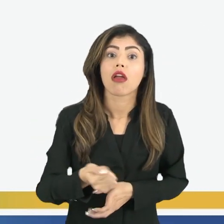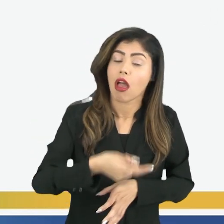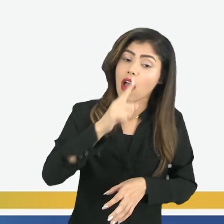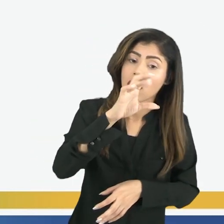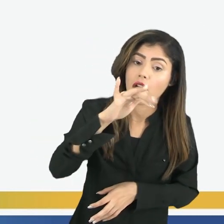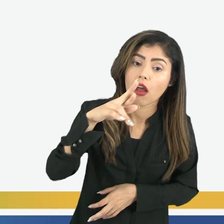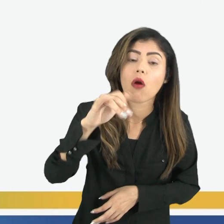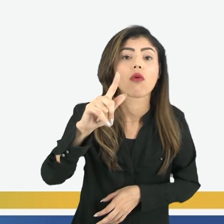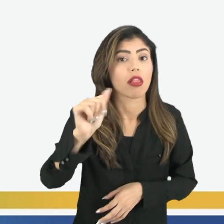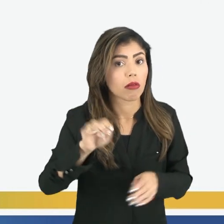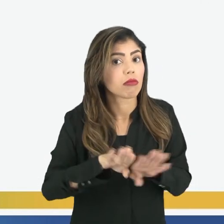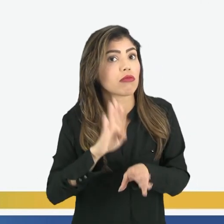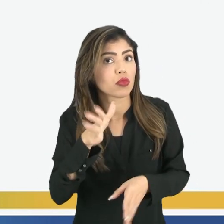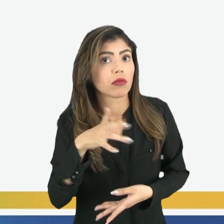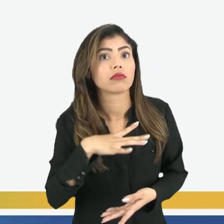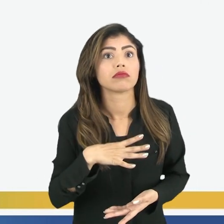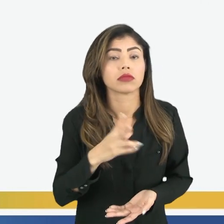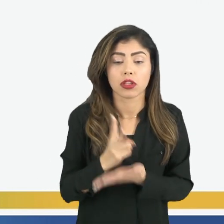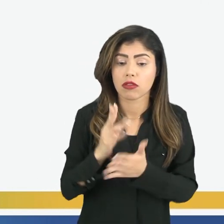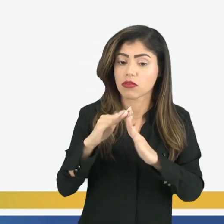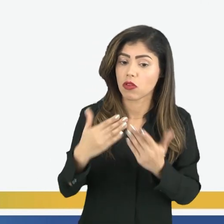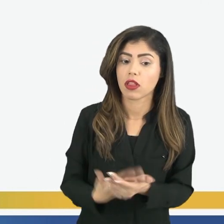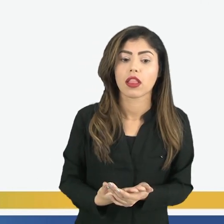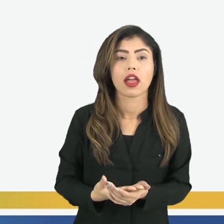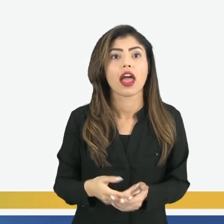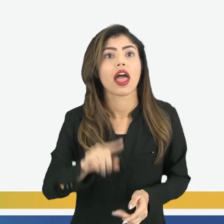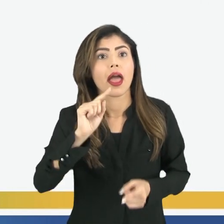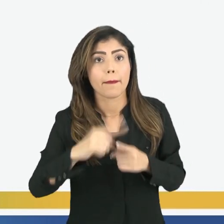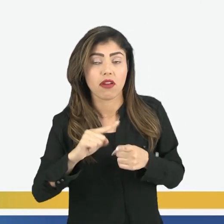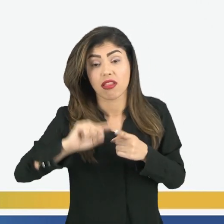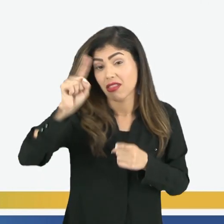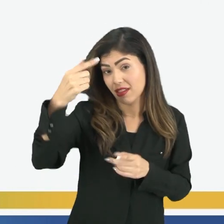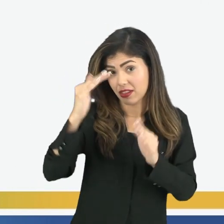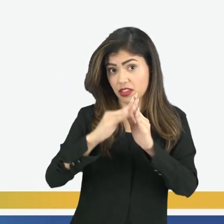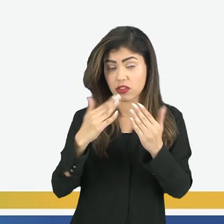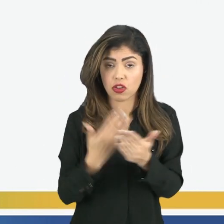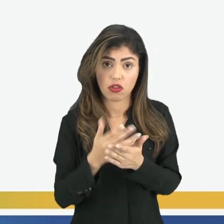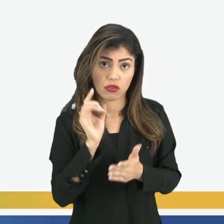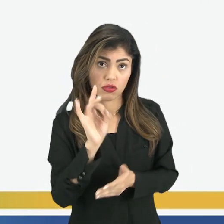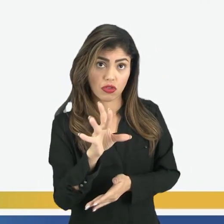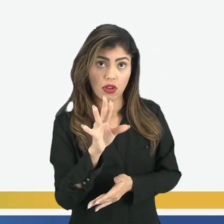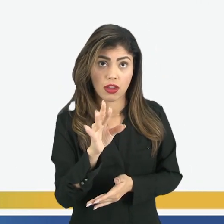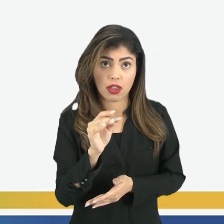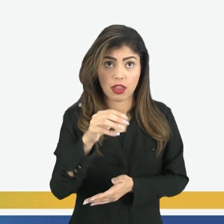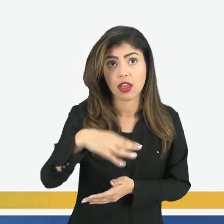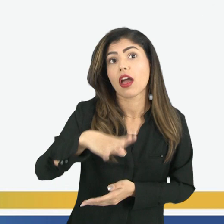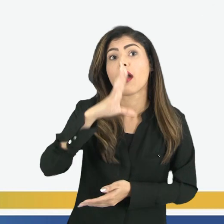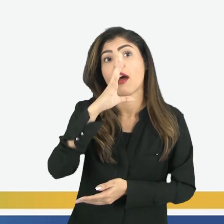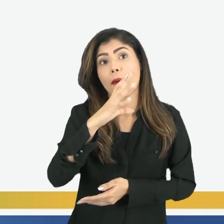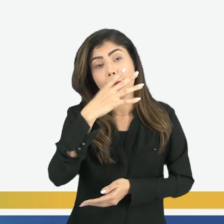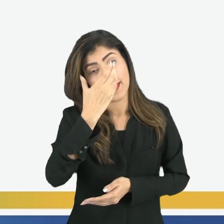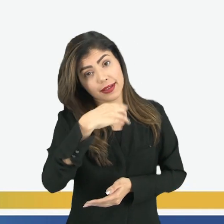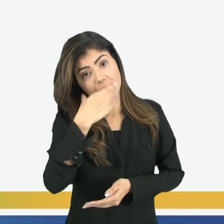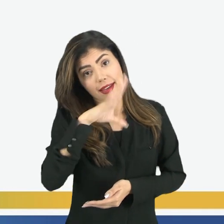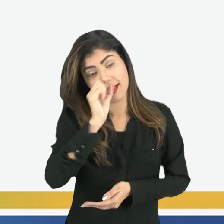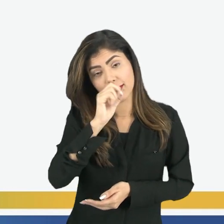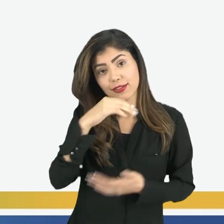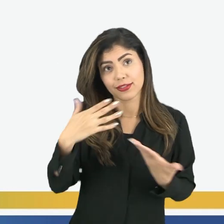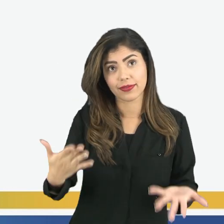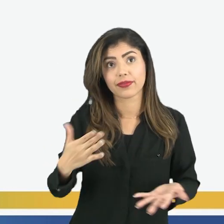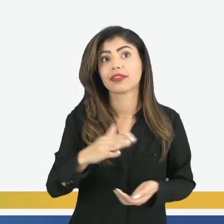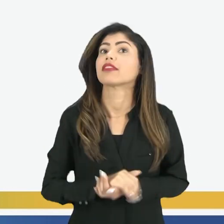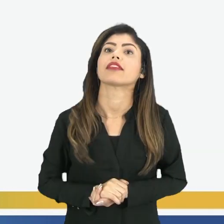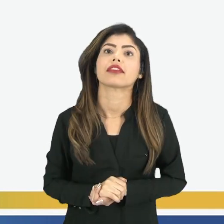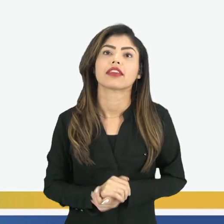não é mesmo? E explica o garoto, é que lá na escola só fazemos contas com maçãs e laranjas.